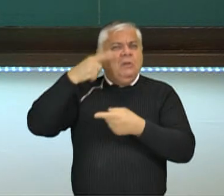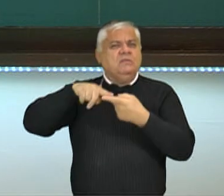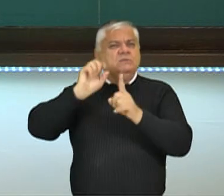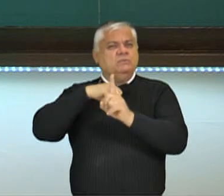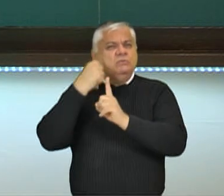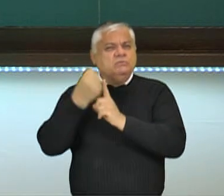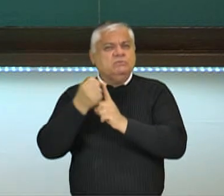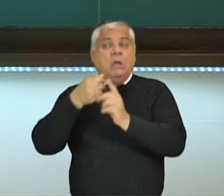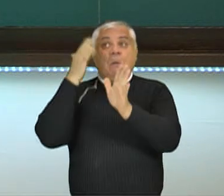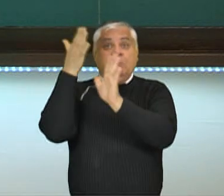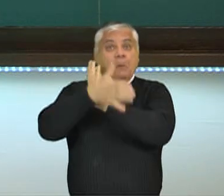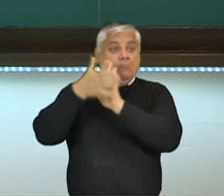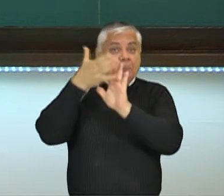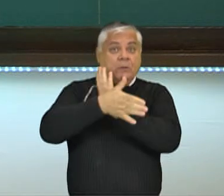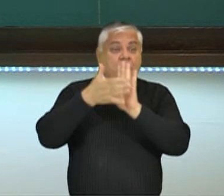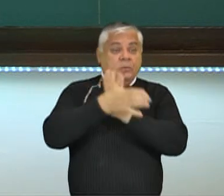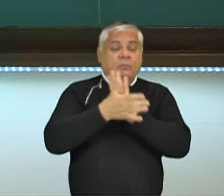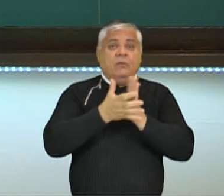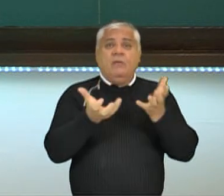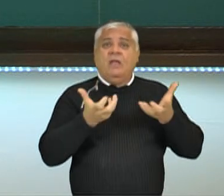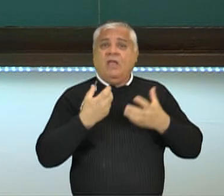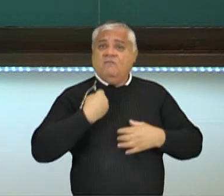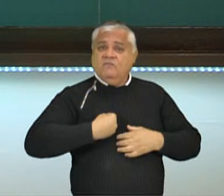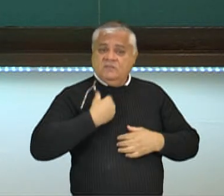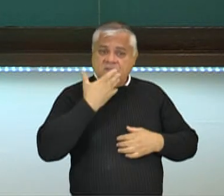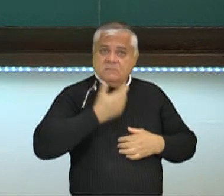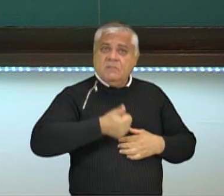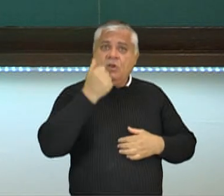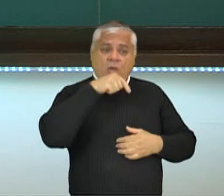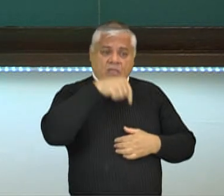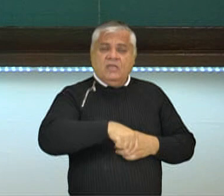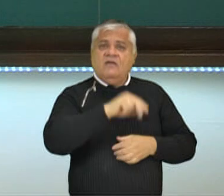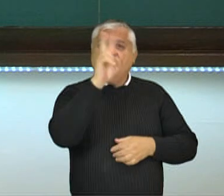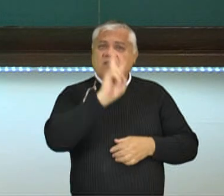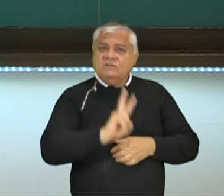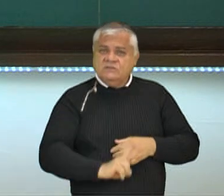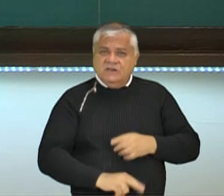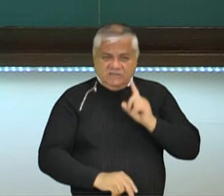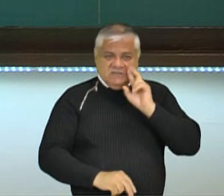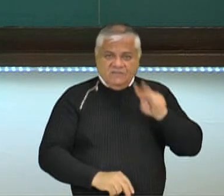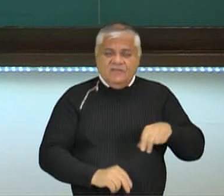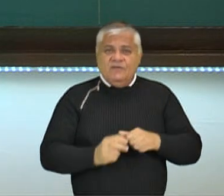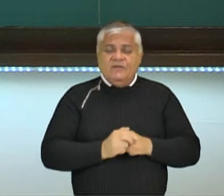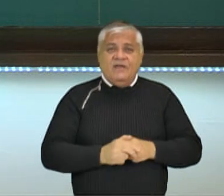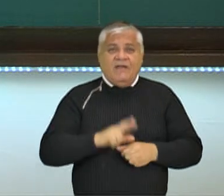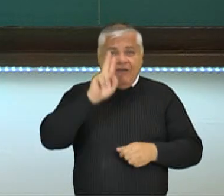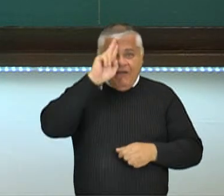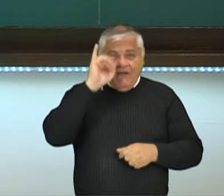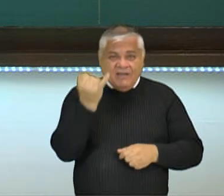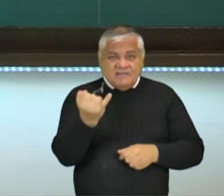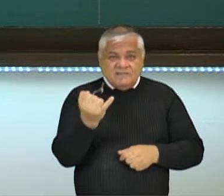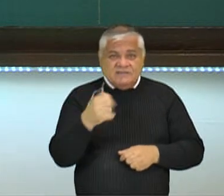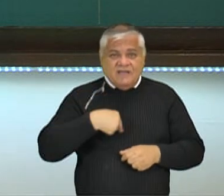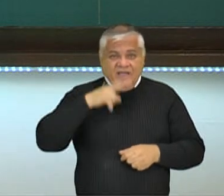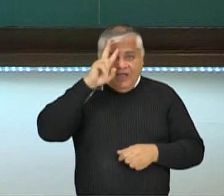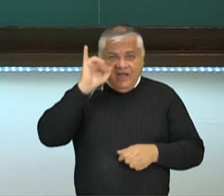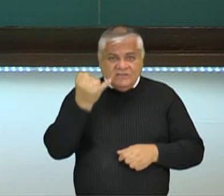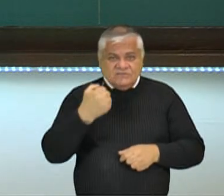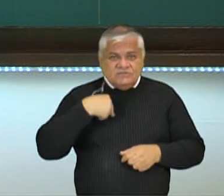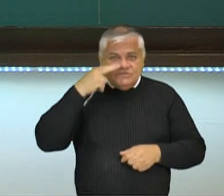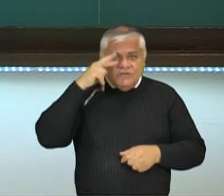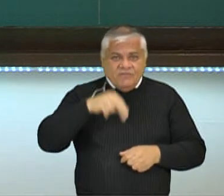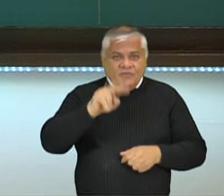seu país e também em busca de uma vida melhor. Será que você já viu um haitiano por aí, né? Ou então também